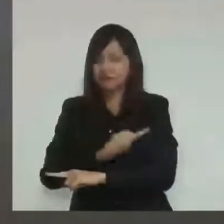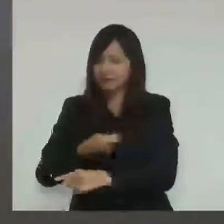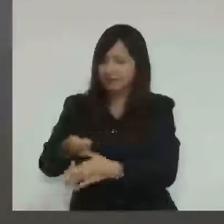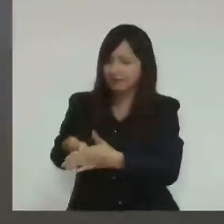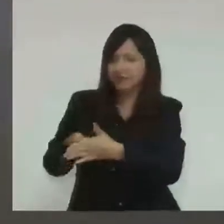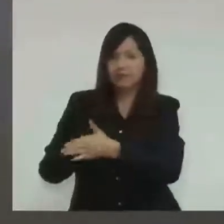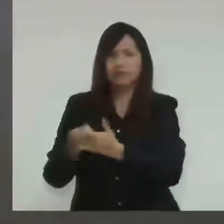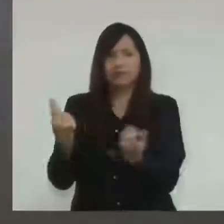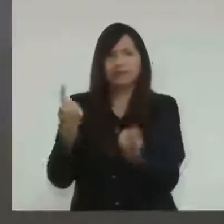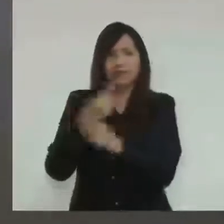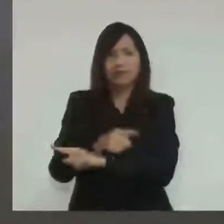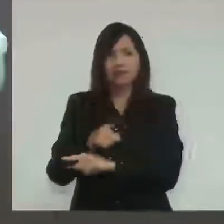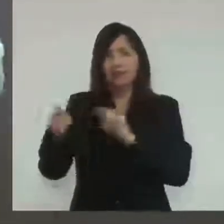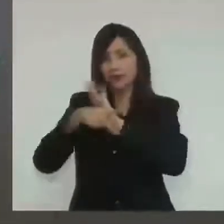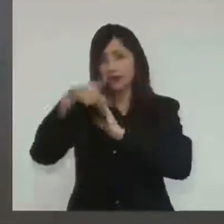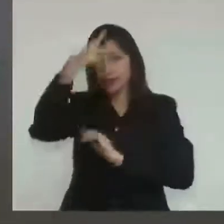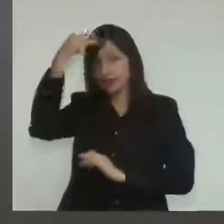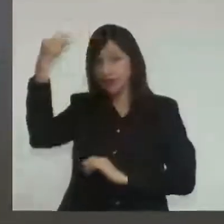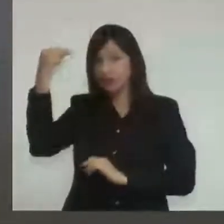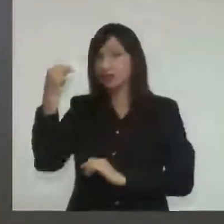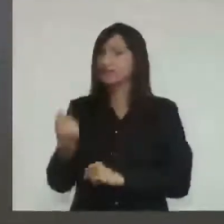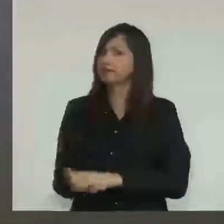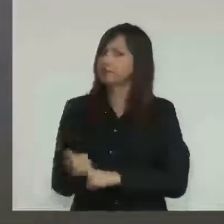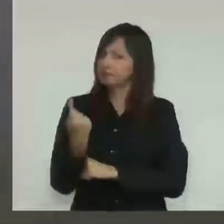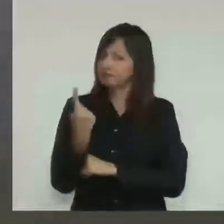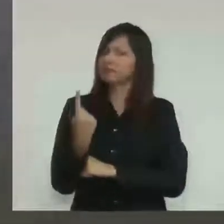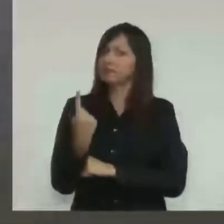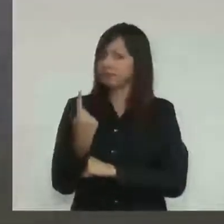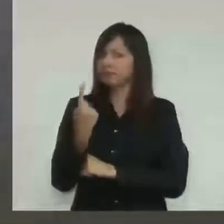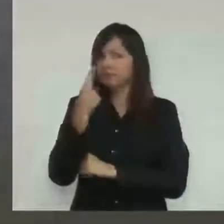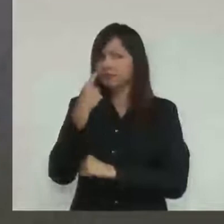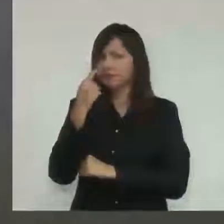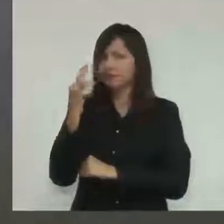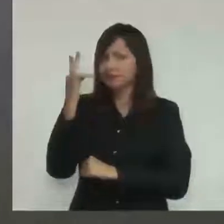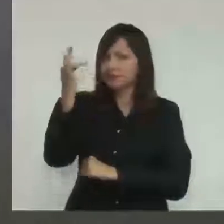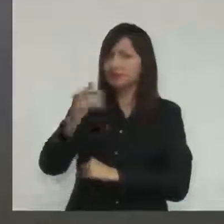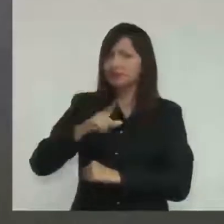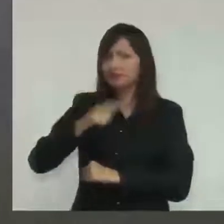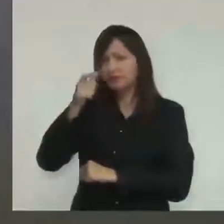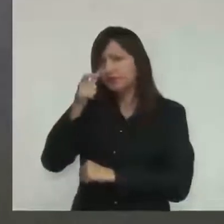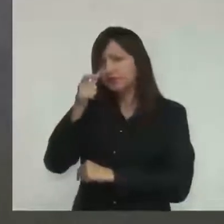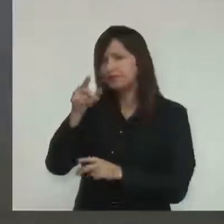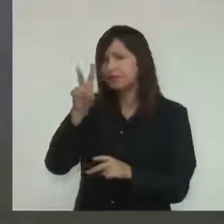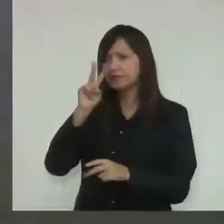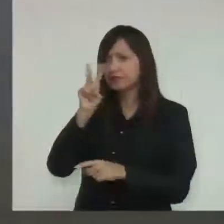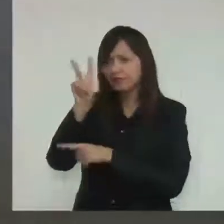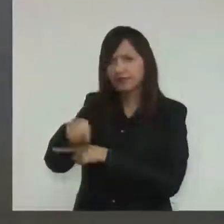a contradição da prefeitura, que é absurda, e também vamos verificar a legalidade, que é o nosso dever.